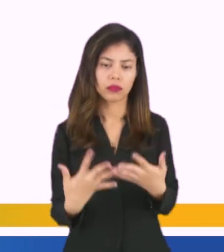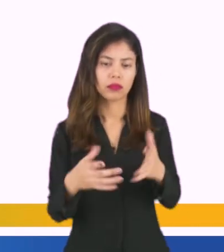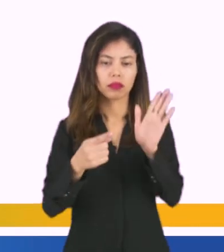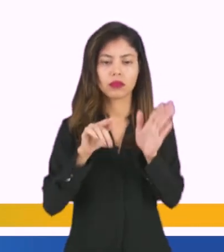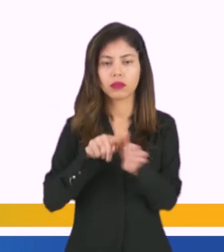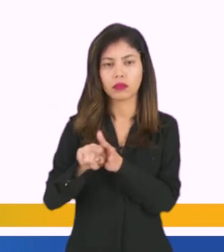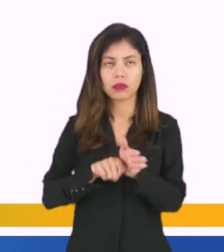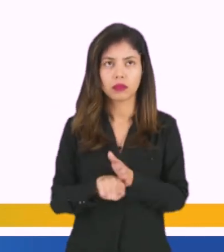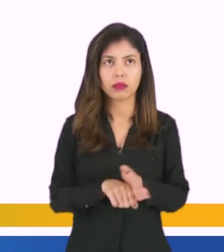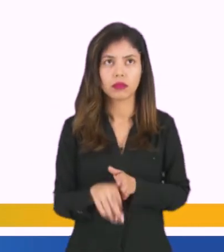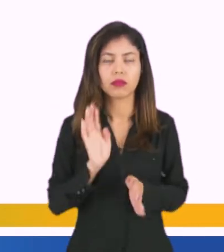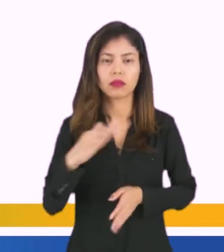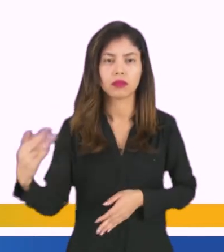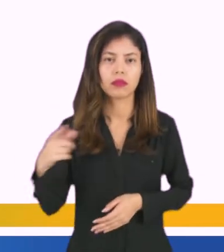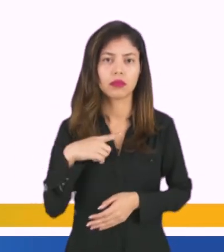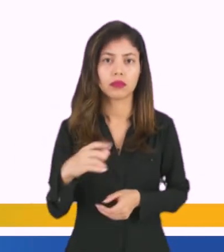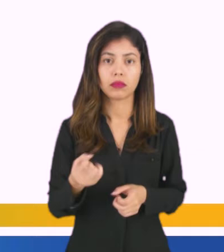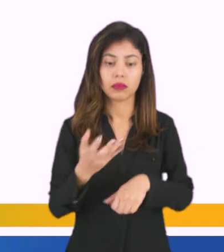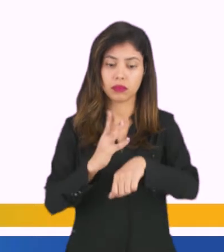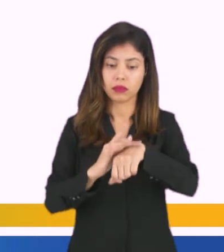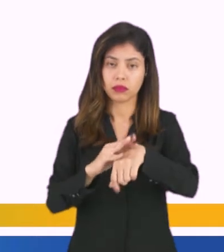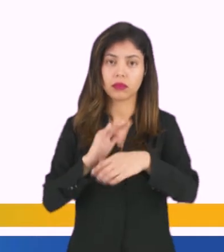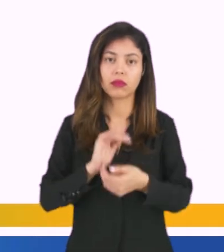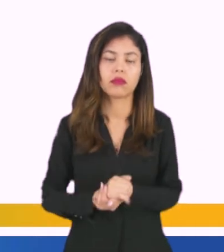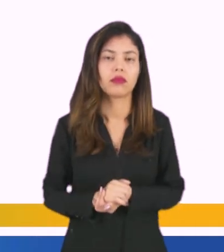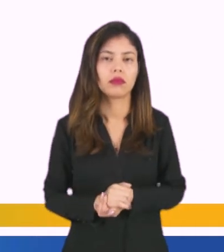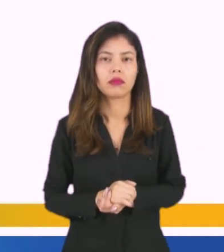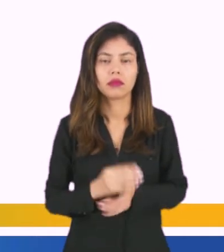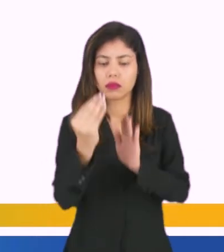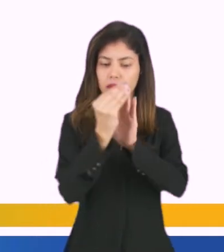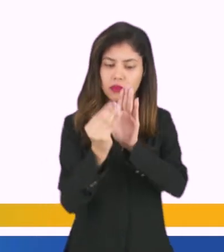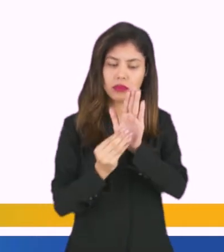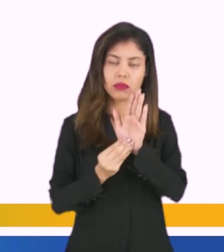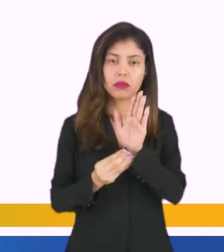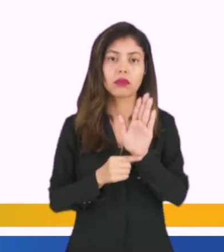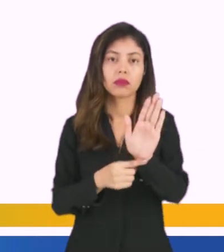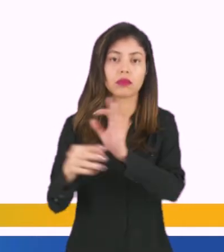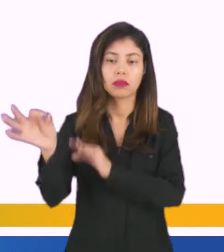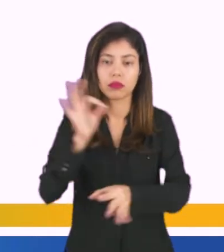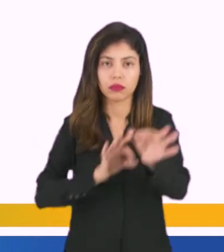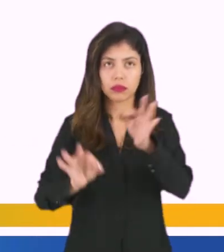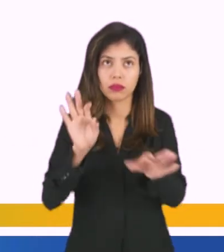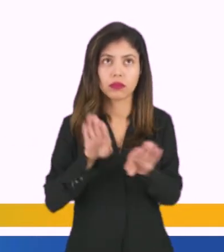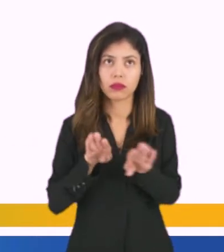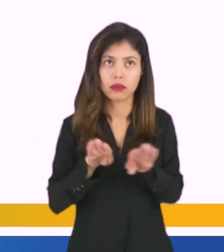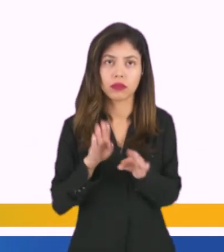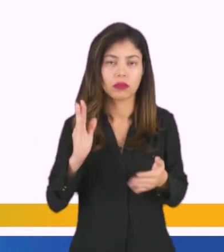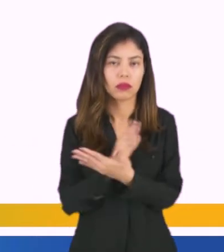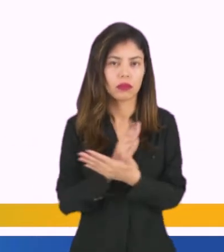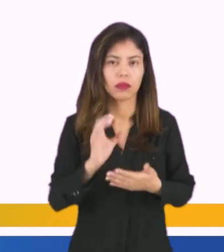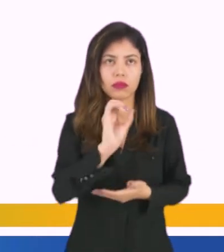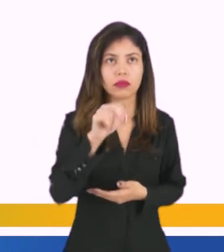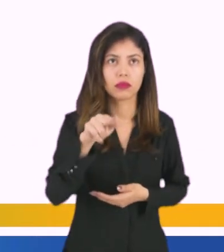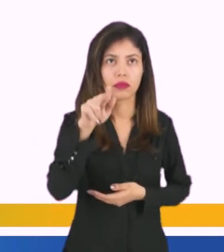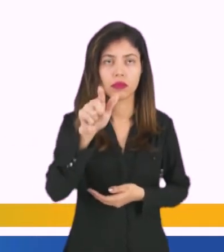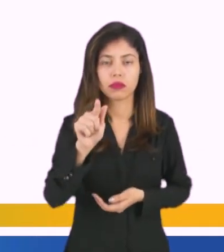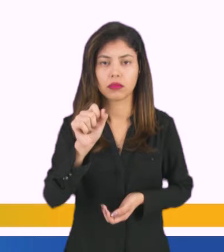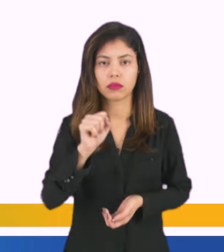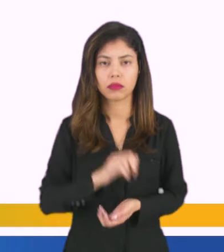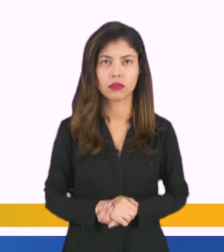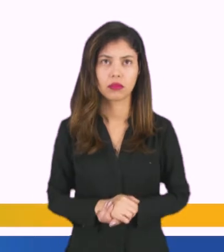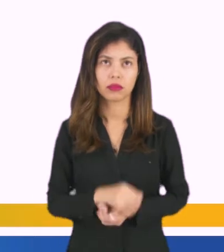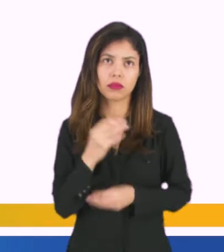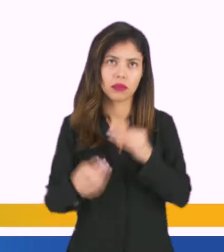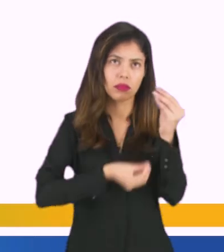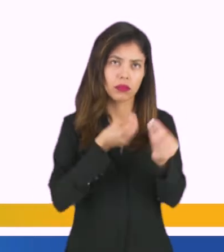pesquisas, quando era relacionado a doenças, eles forneciam esses dados para a organização e também algumas ONGs, né? E